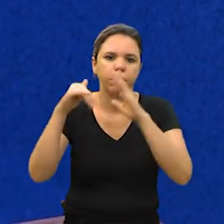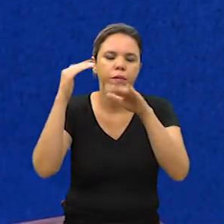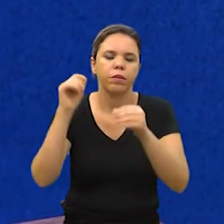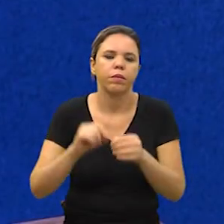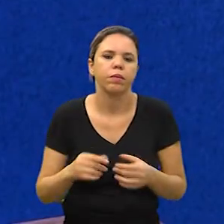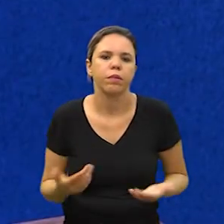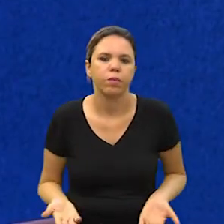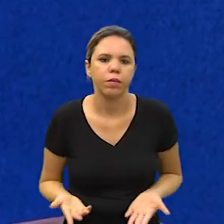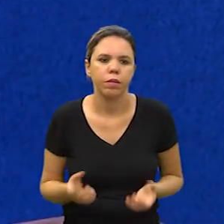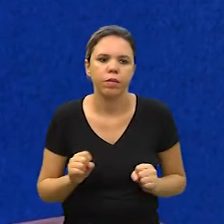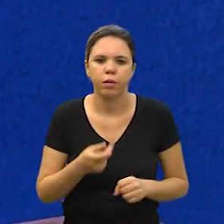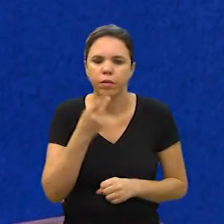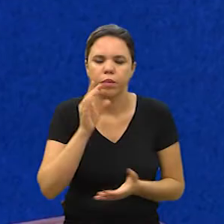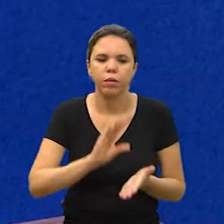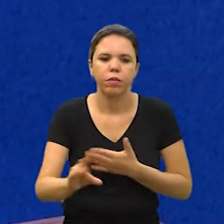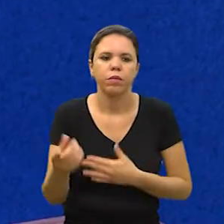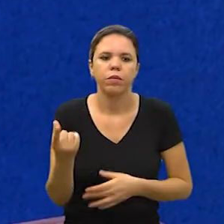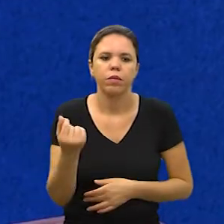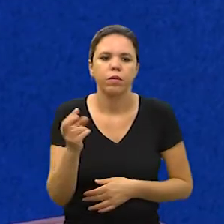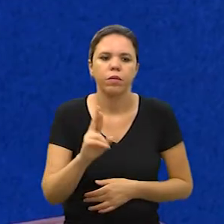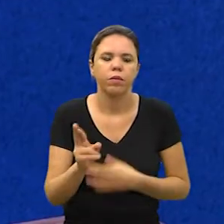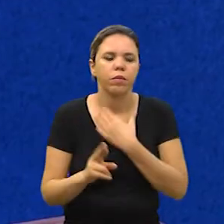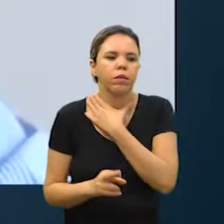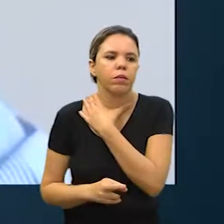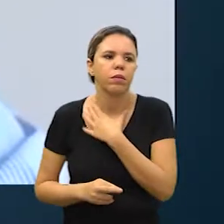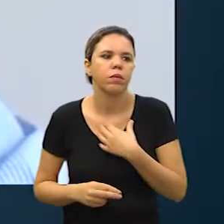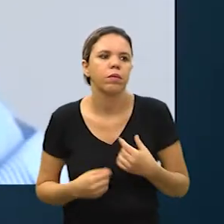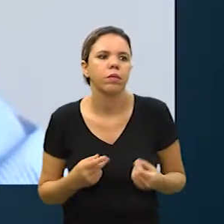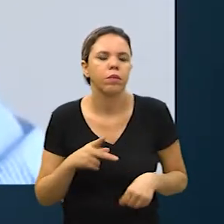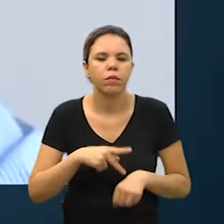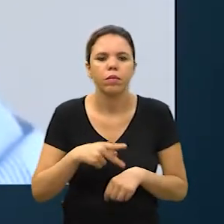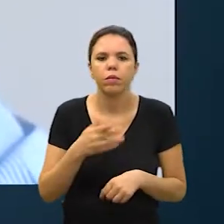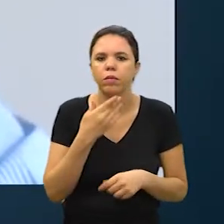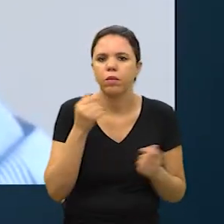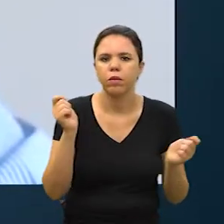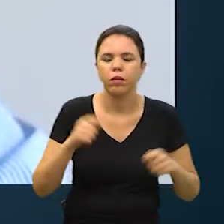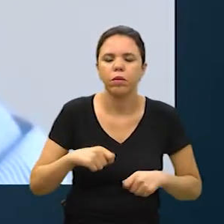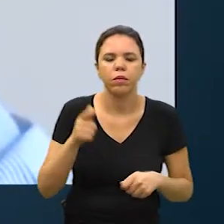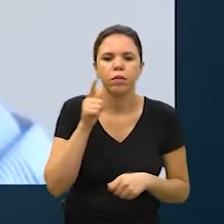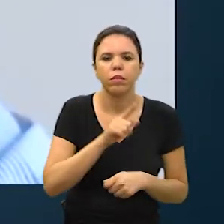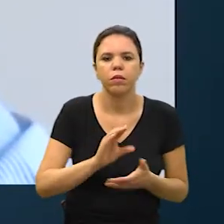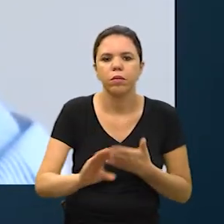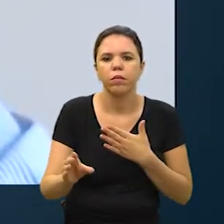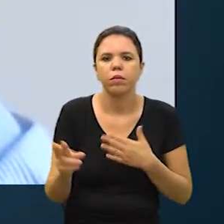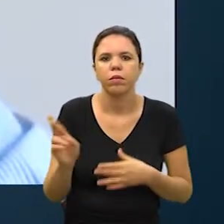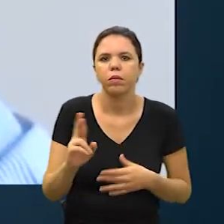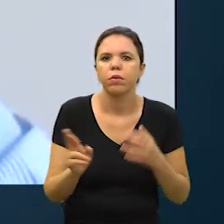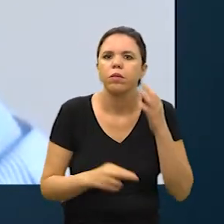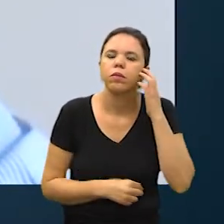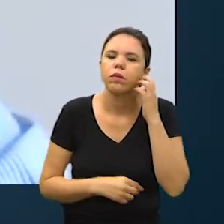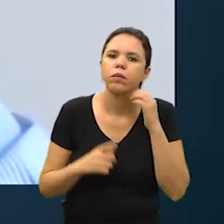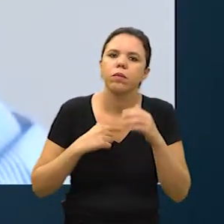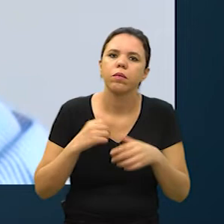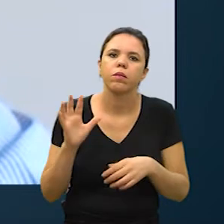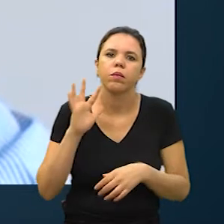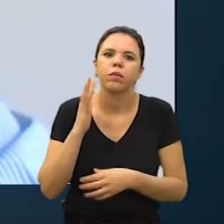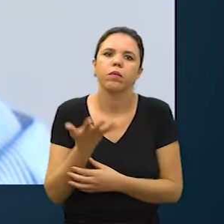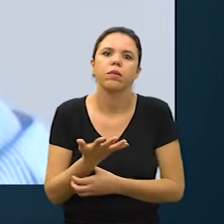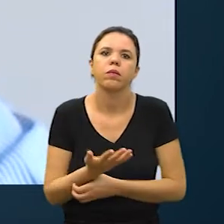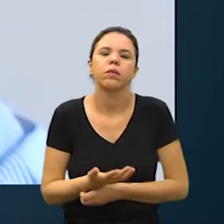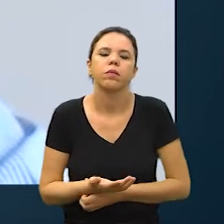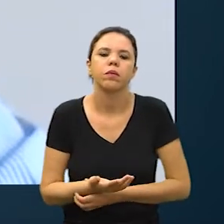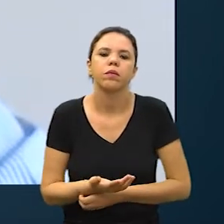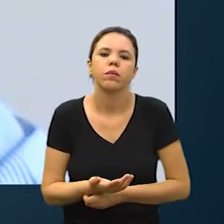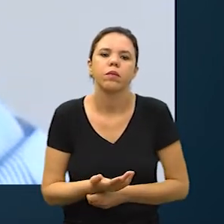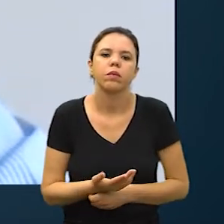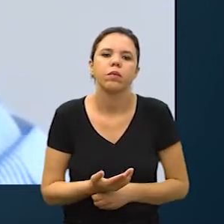crescimento. E se eu posso investir X reais ou X dólares, qual país tem mais potencial que eu consiga investir esses reais e ter mais retorno, né?